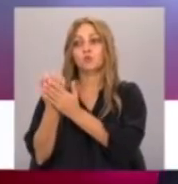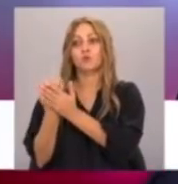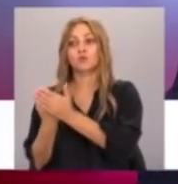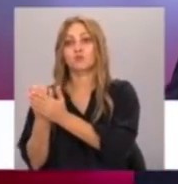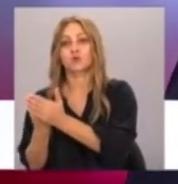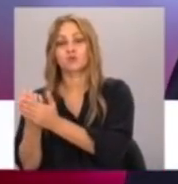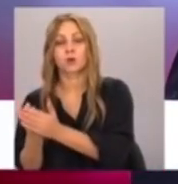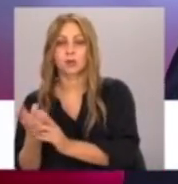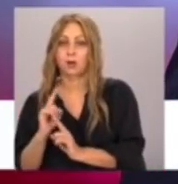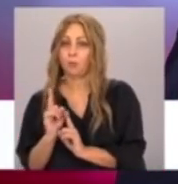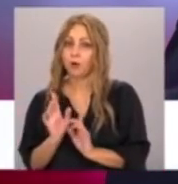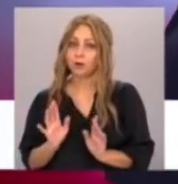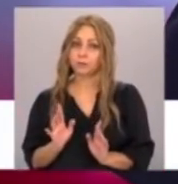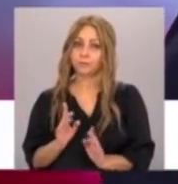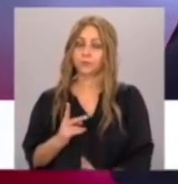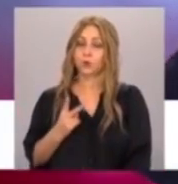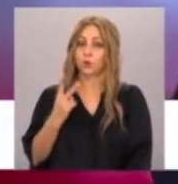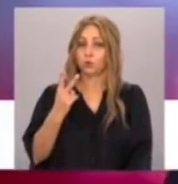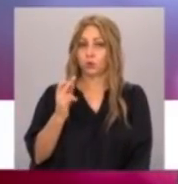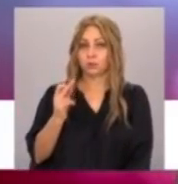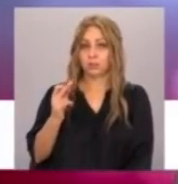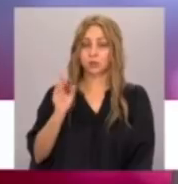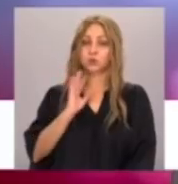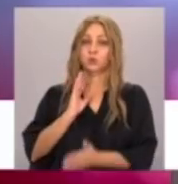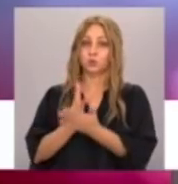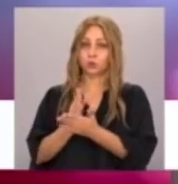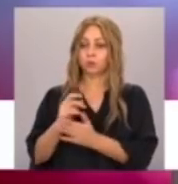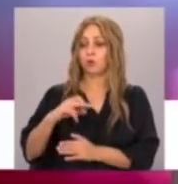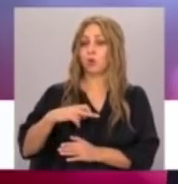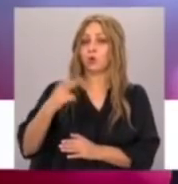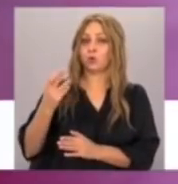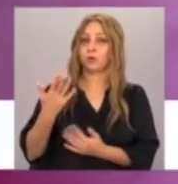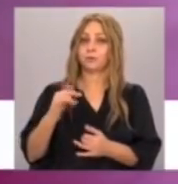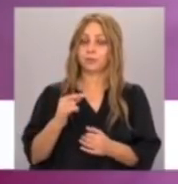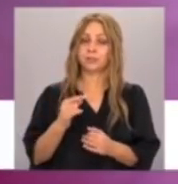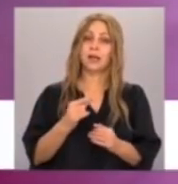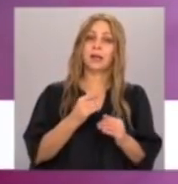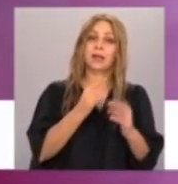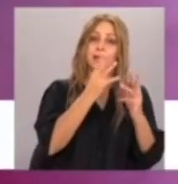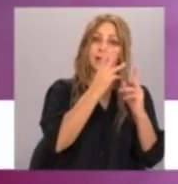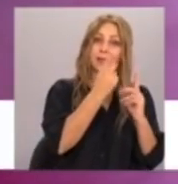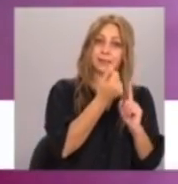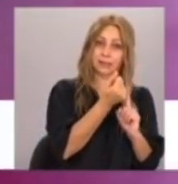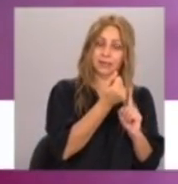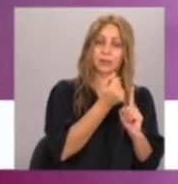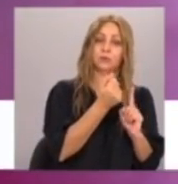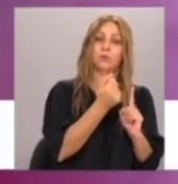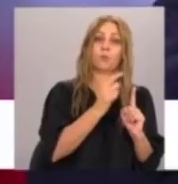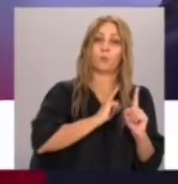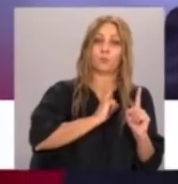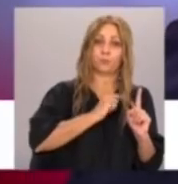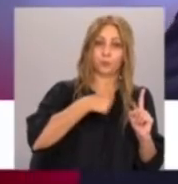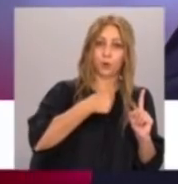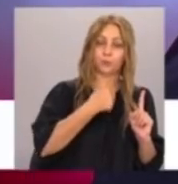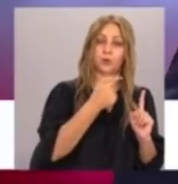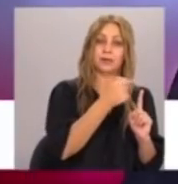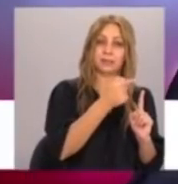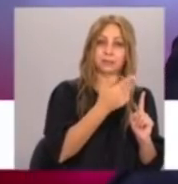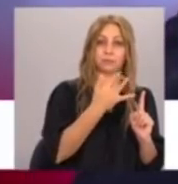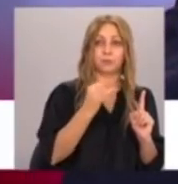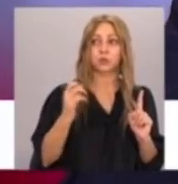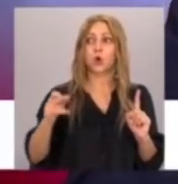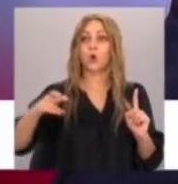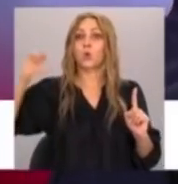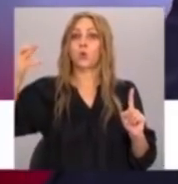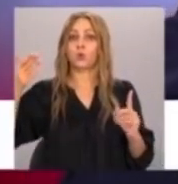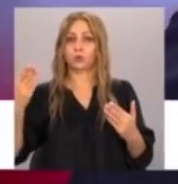neste momento dos dois últimos exercícios já teve louco já ter capitais próprios negativos mas já foi tendo lucro se continuar